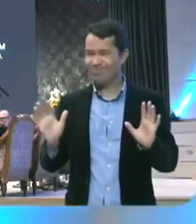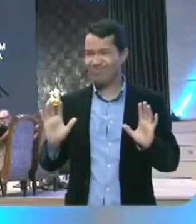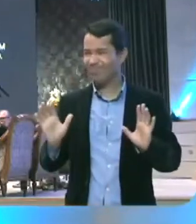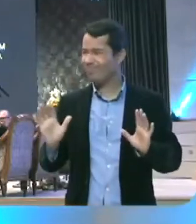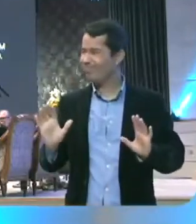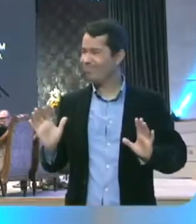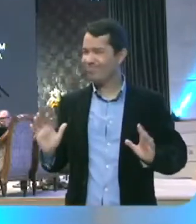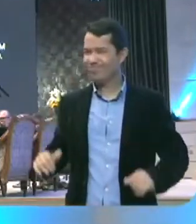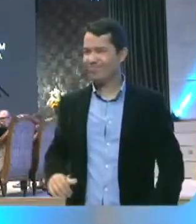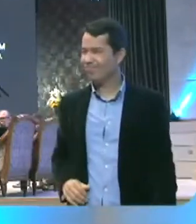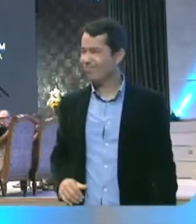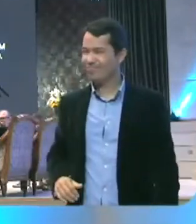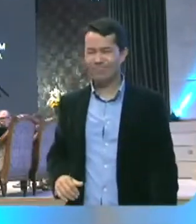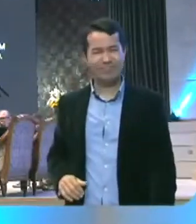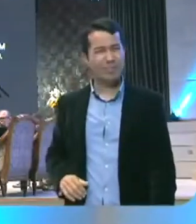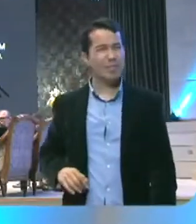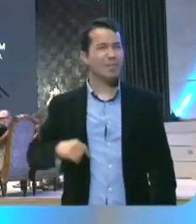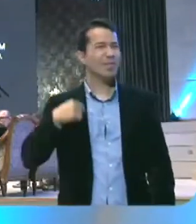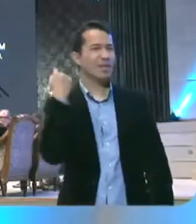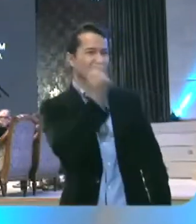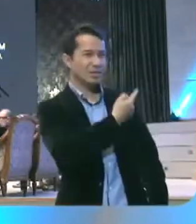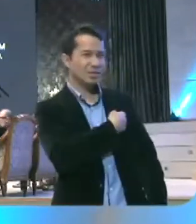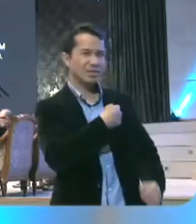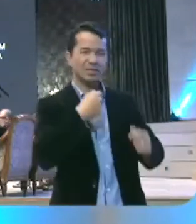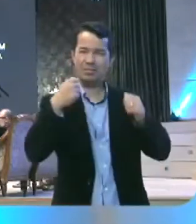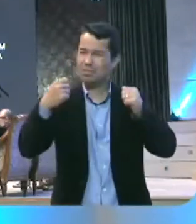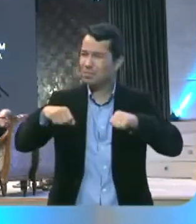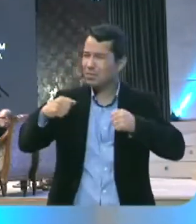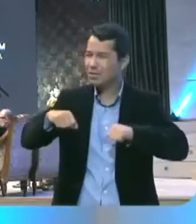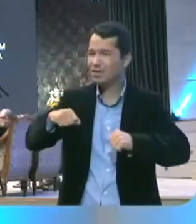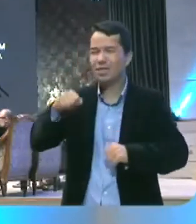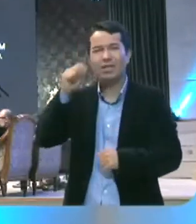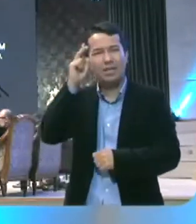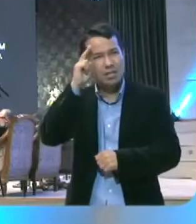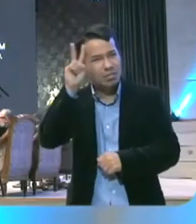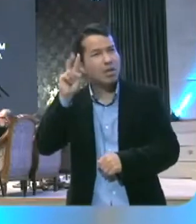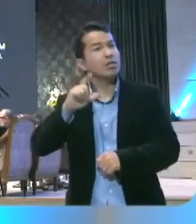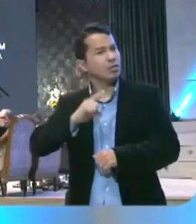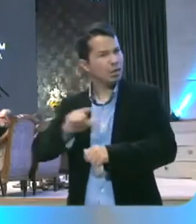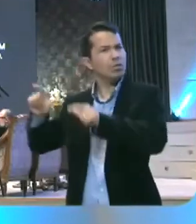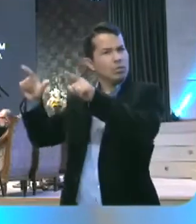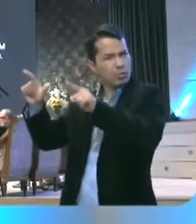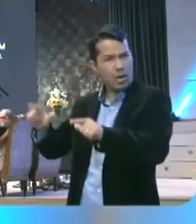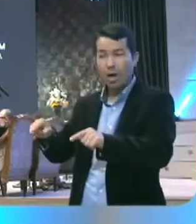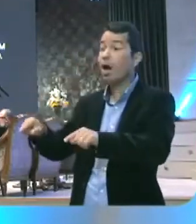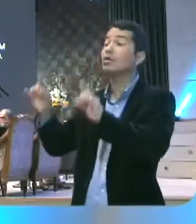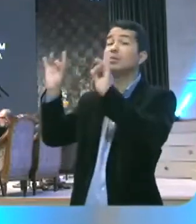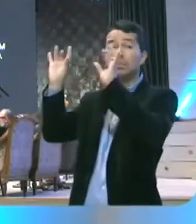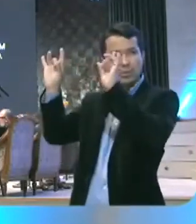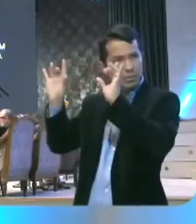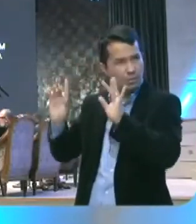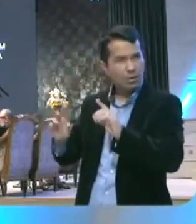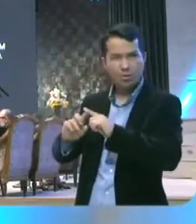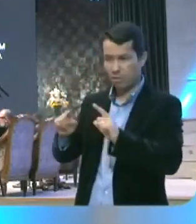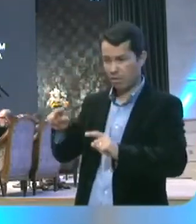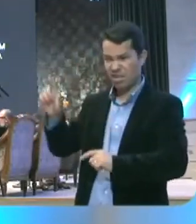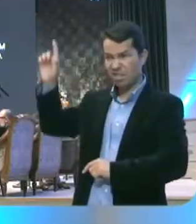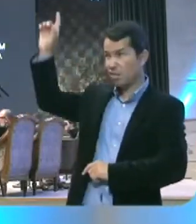algo muito especial mas não são eles que garantem a presença de jesus em nós